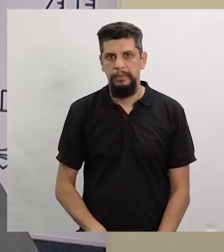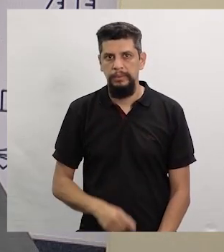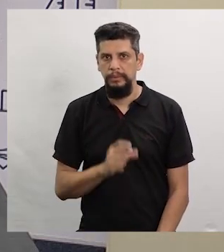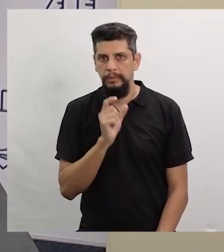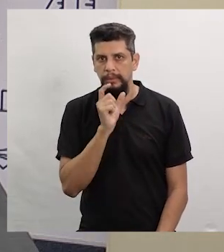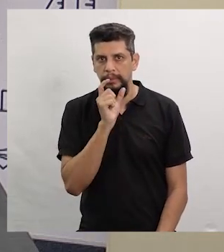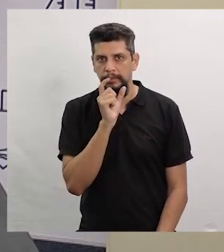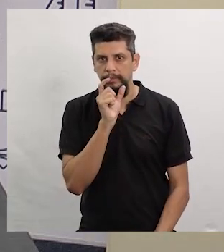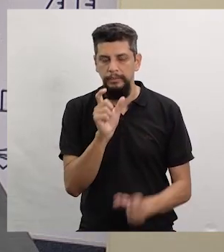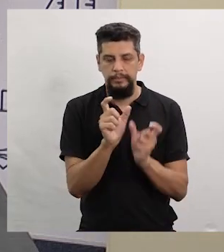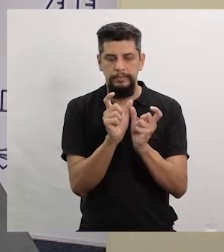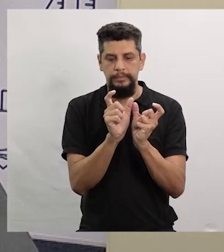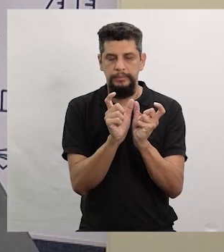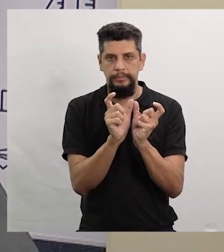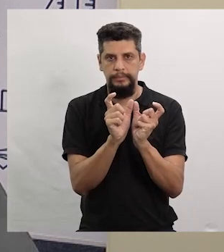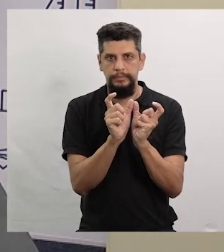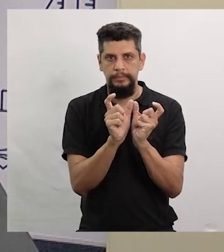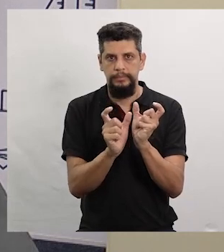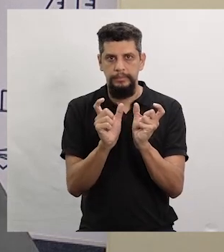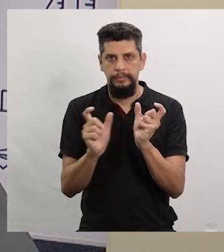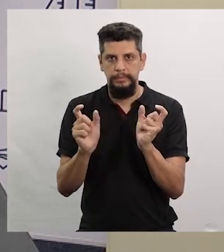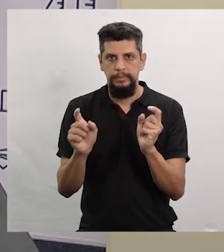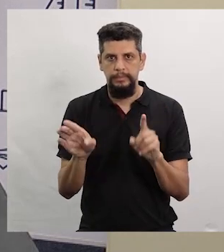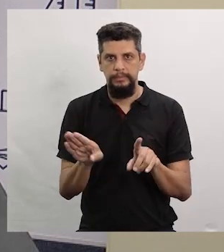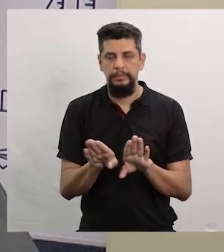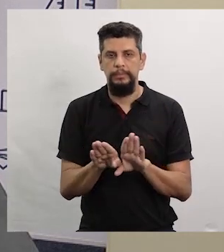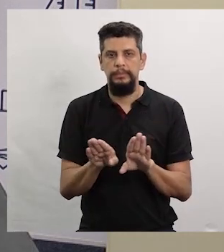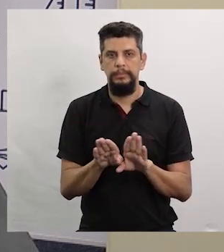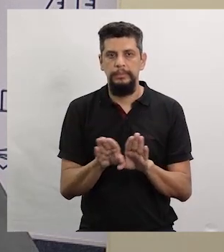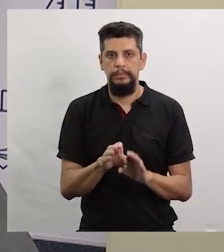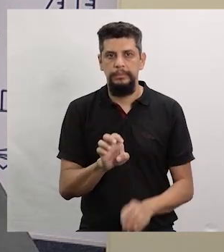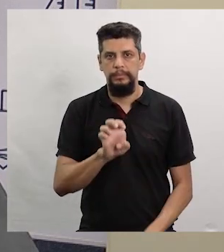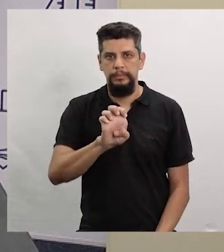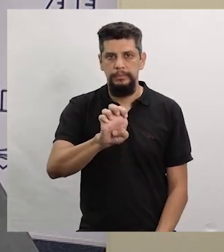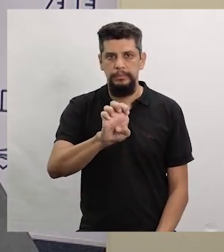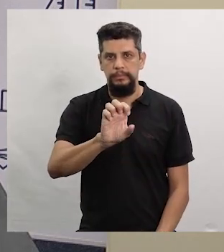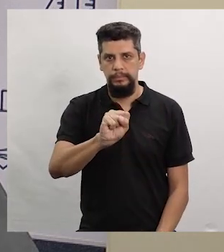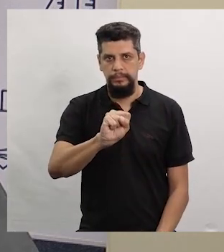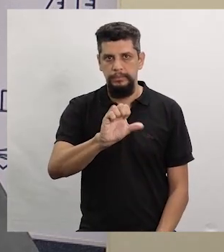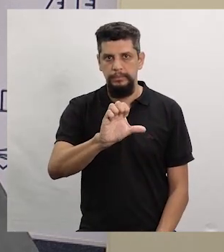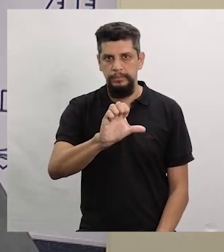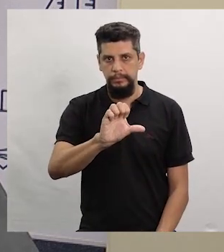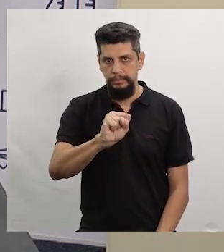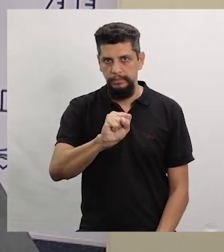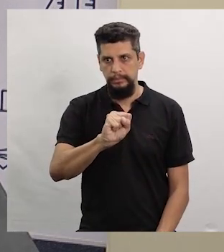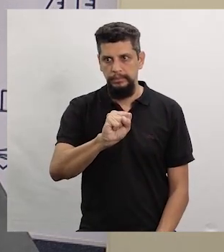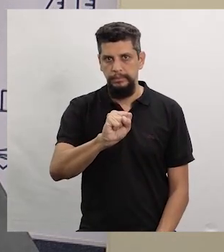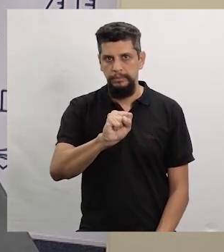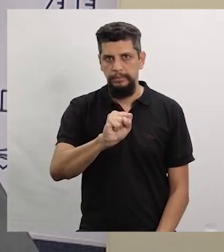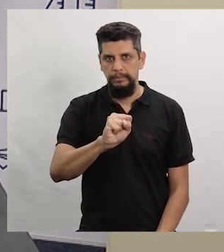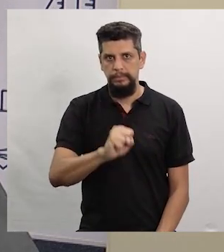para pronunciar o s a gente faz como tivesse assoprando s